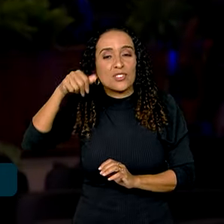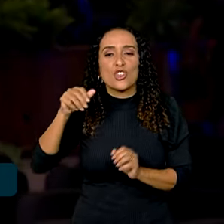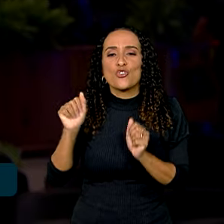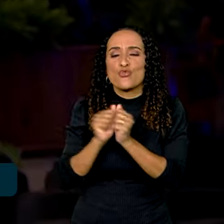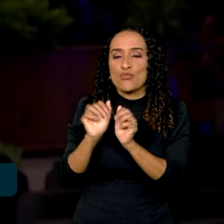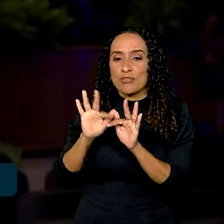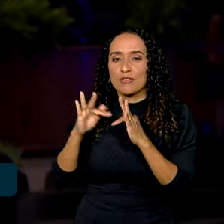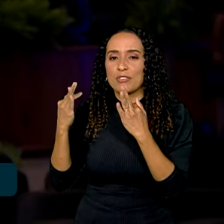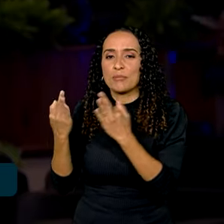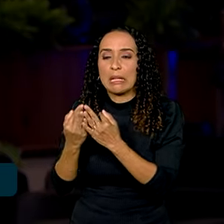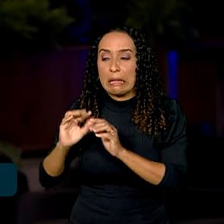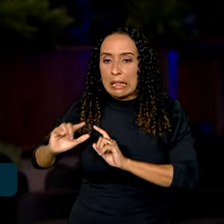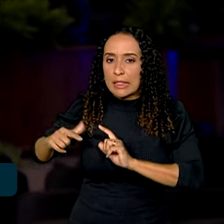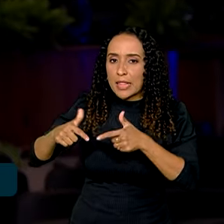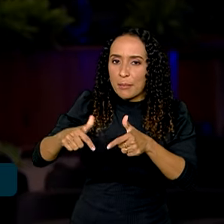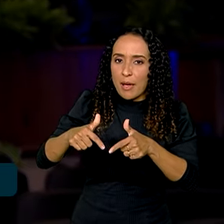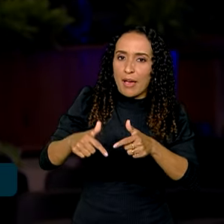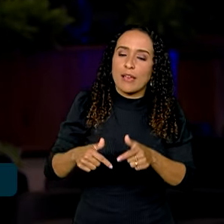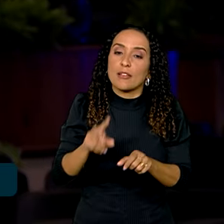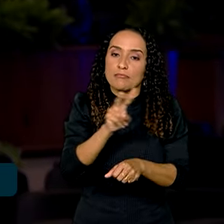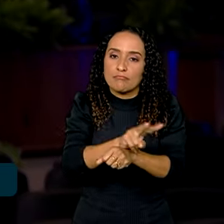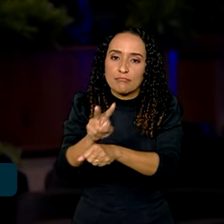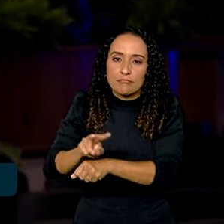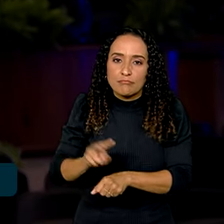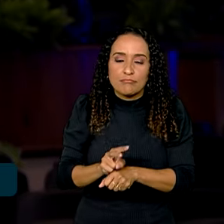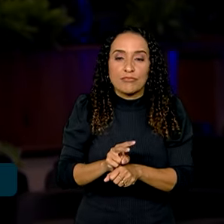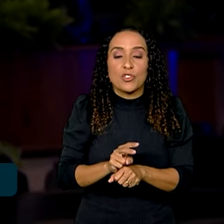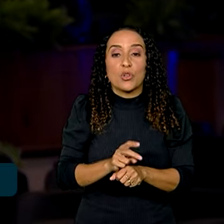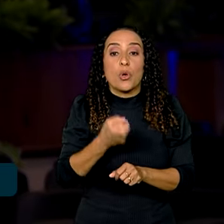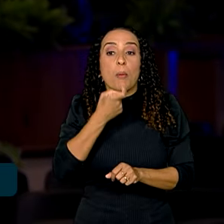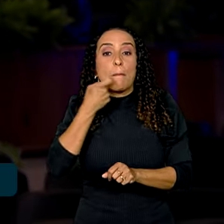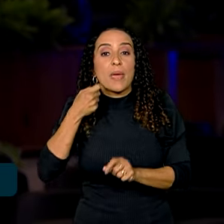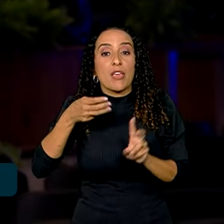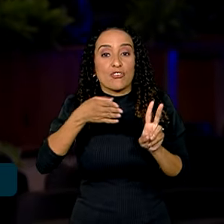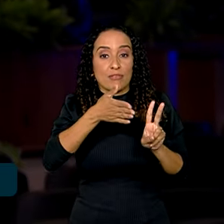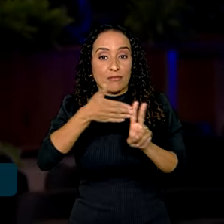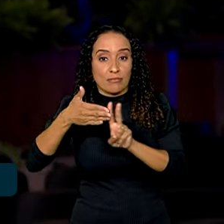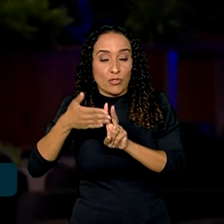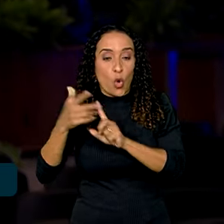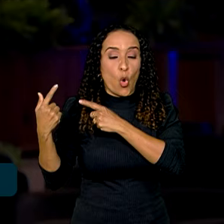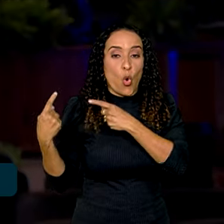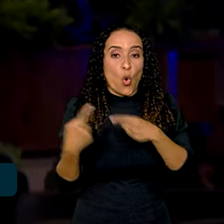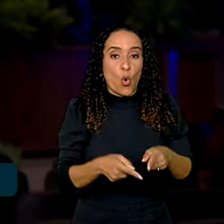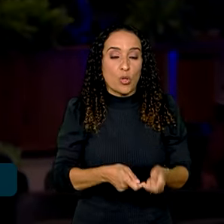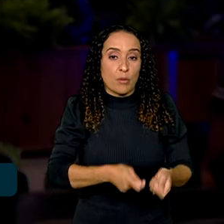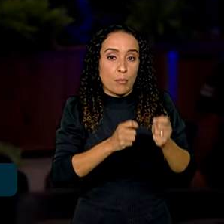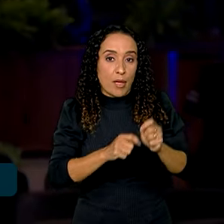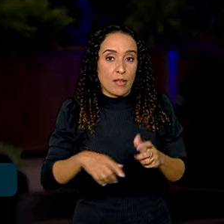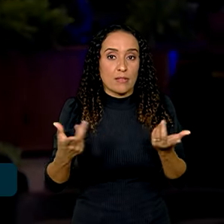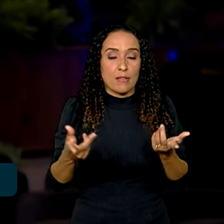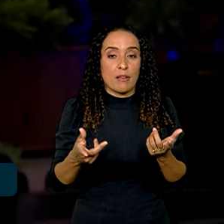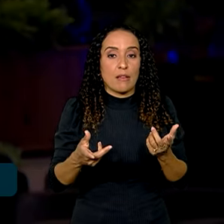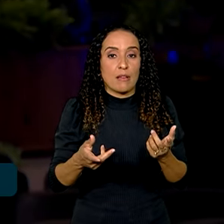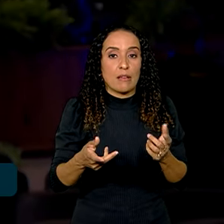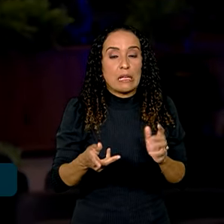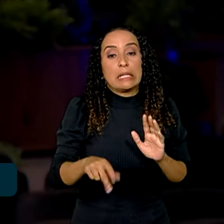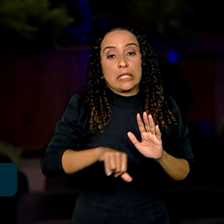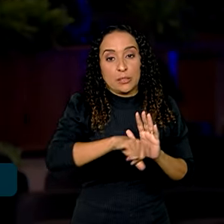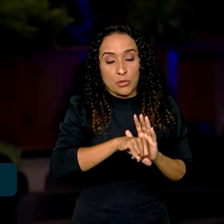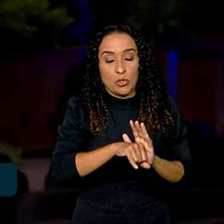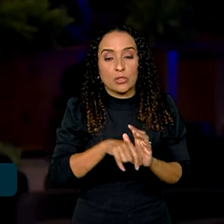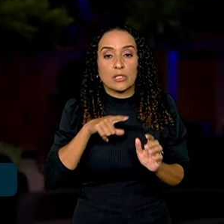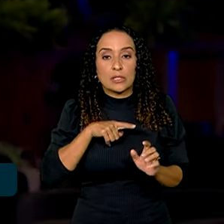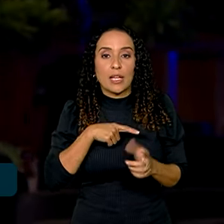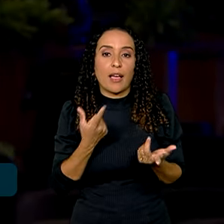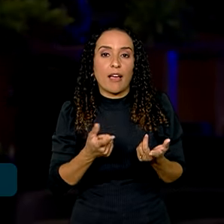família, ela trabalha na proteção do pirarucu contra a pesca predatória do peixe, que está